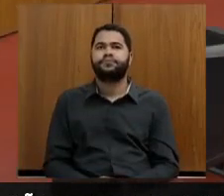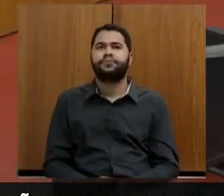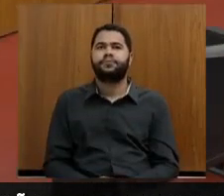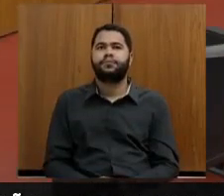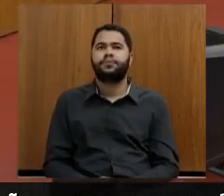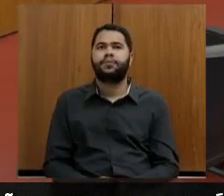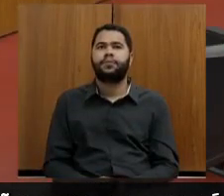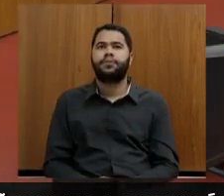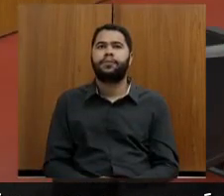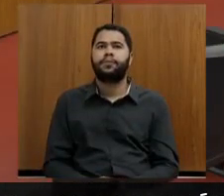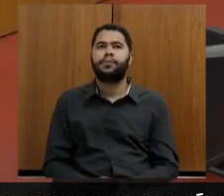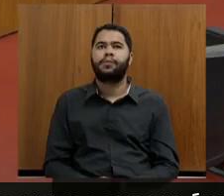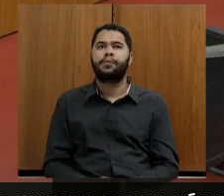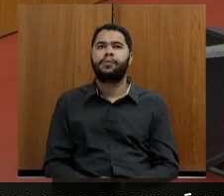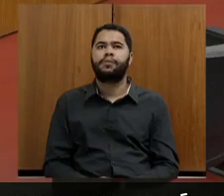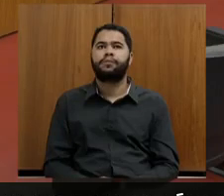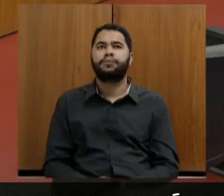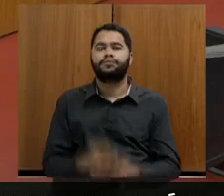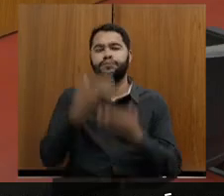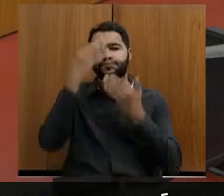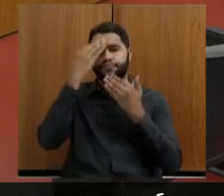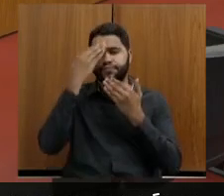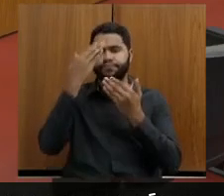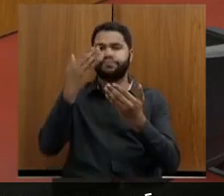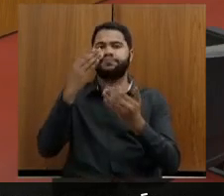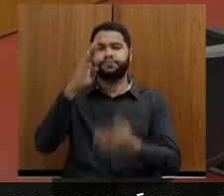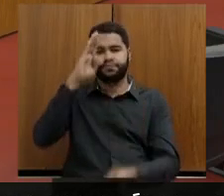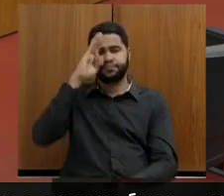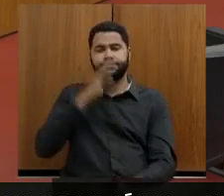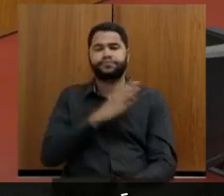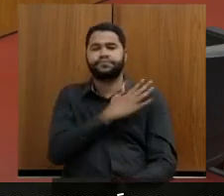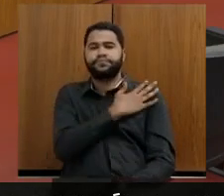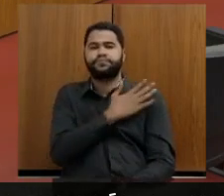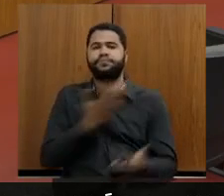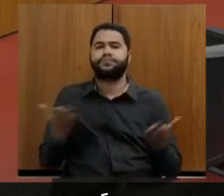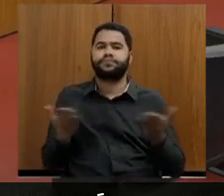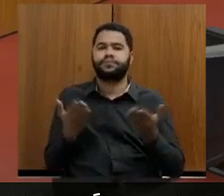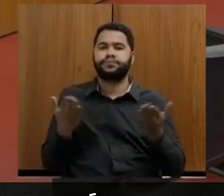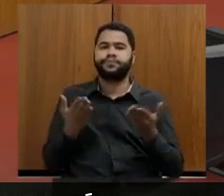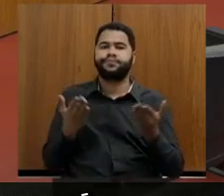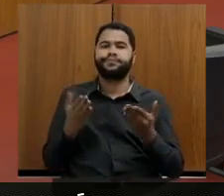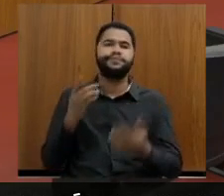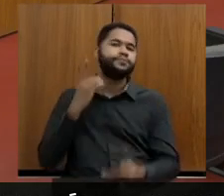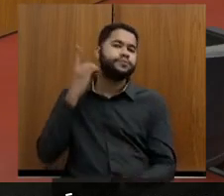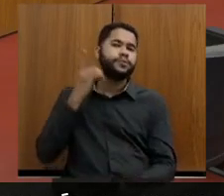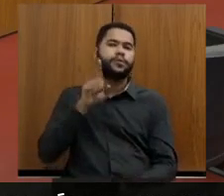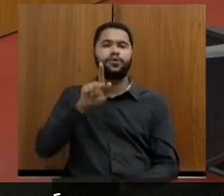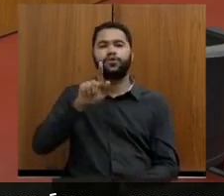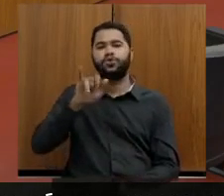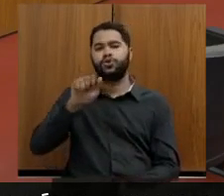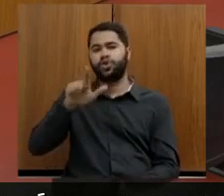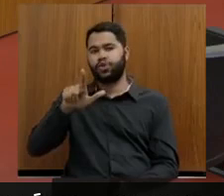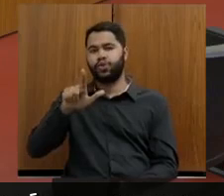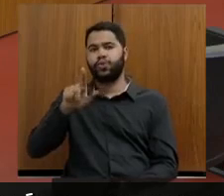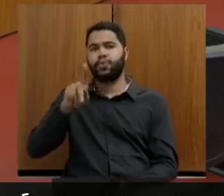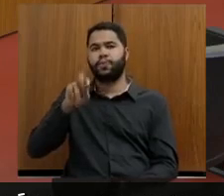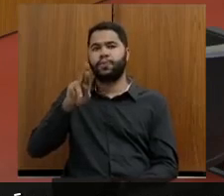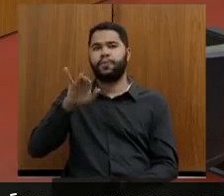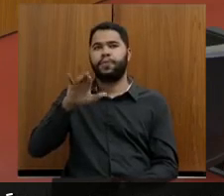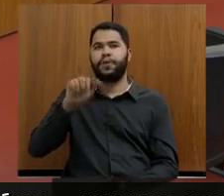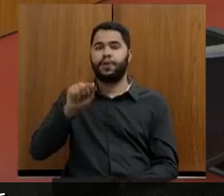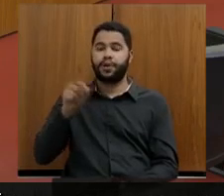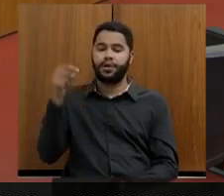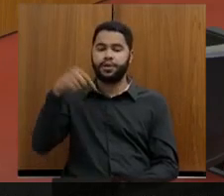em uma reunião ligado Comandante passamos a palavra luz colega Deputado Gil Pereira que nos